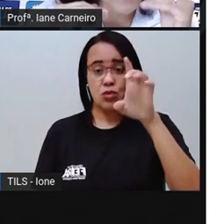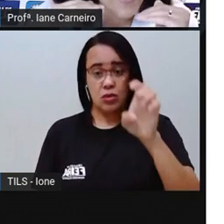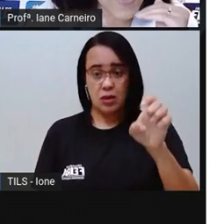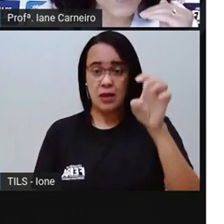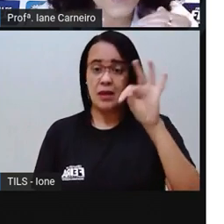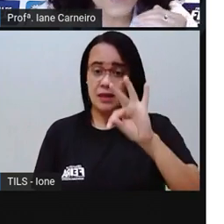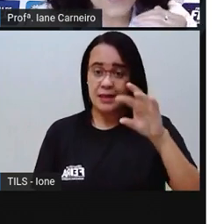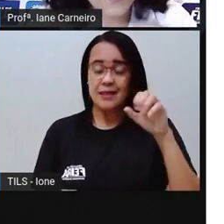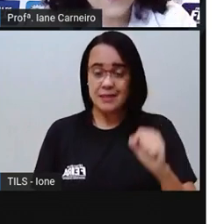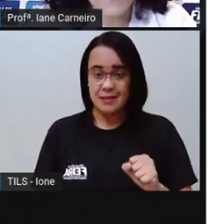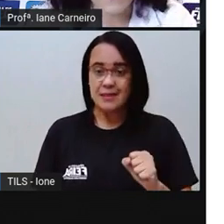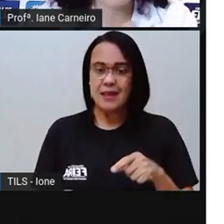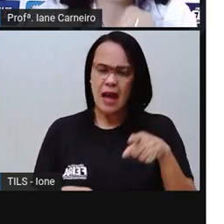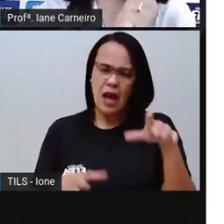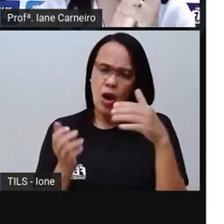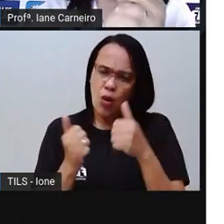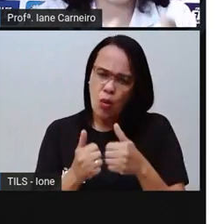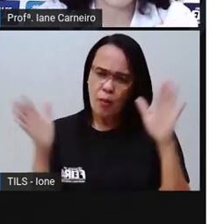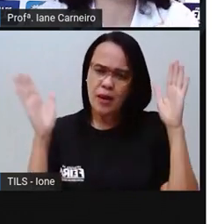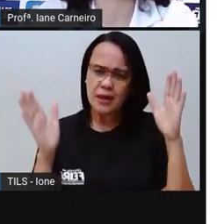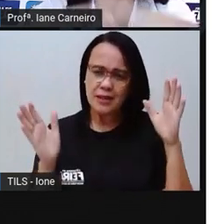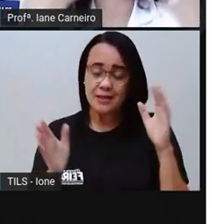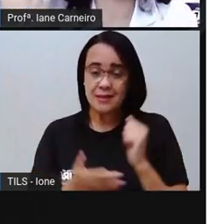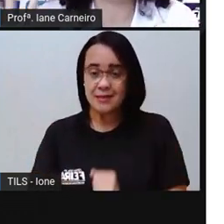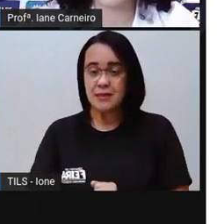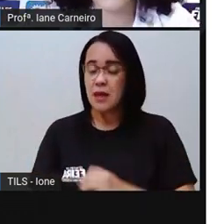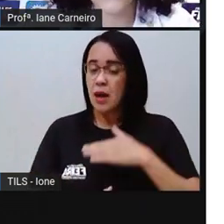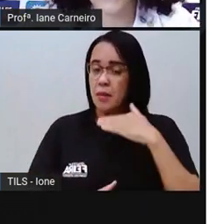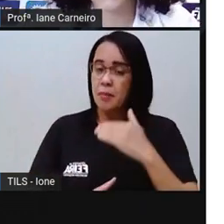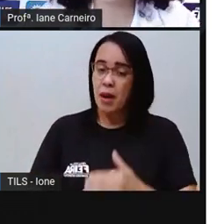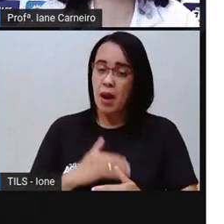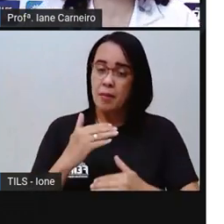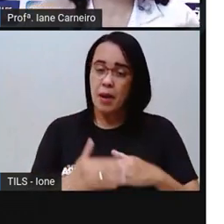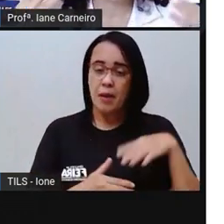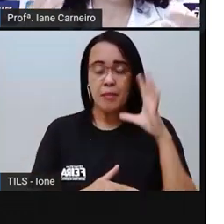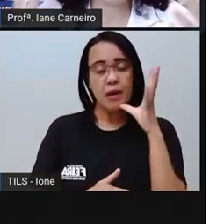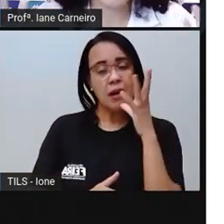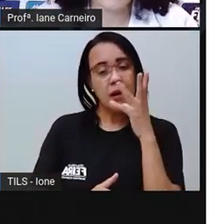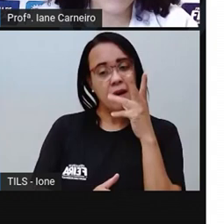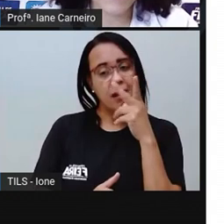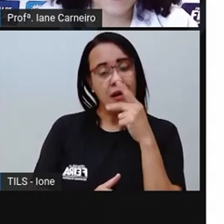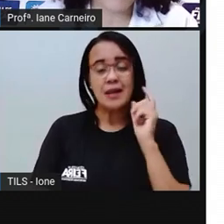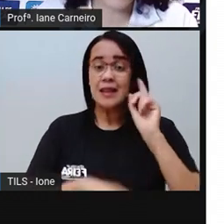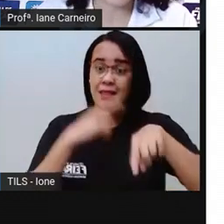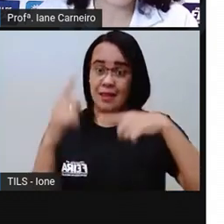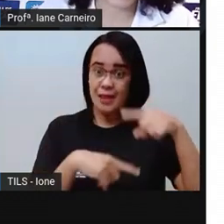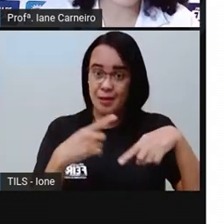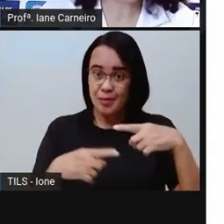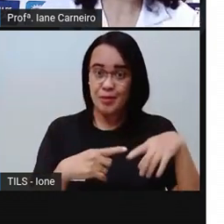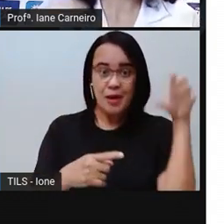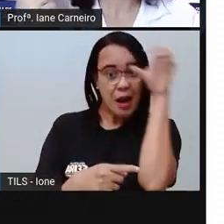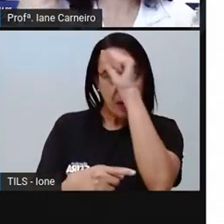bem devagarzinho para aprender, né? A pessoa que está brincando com elas a aprender a